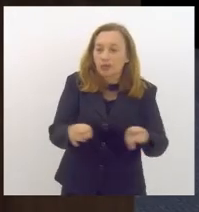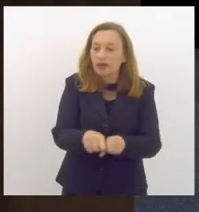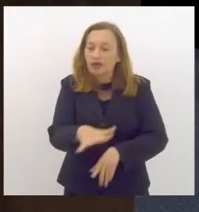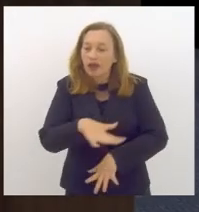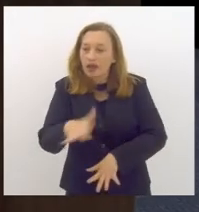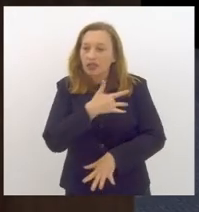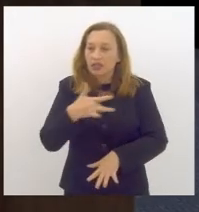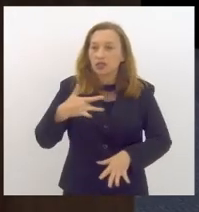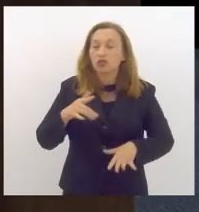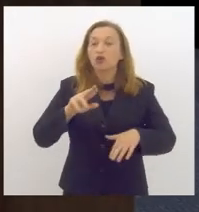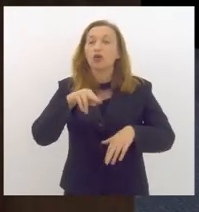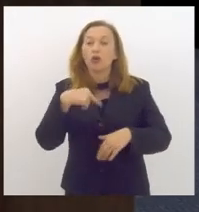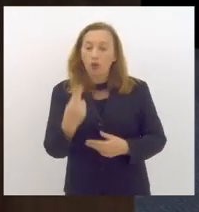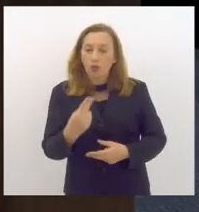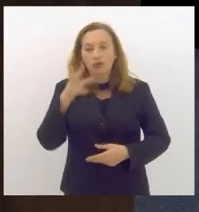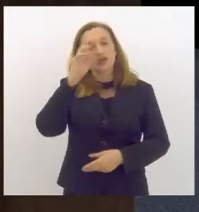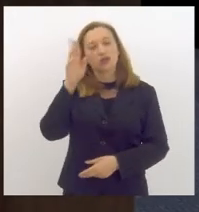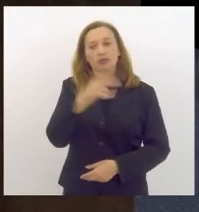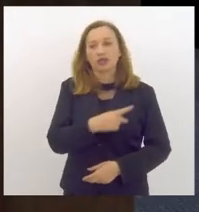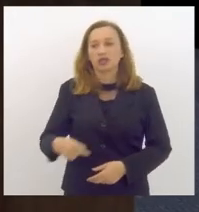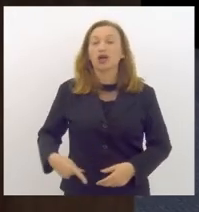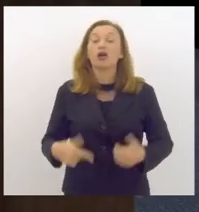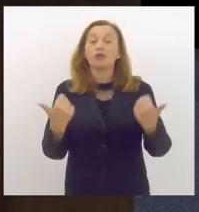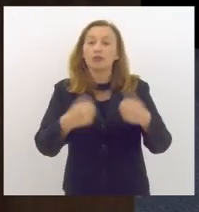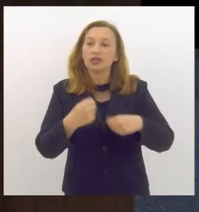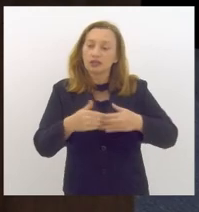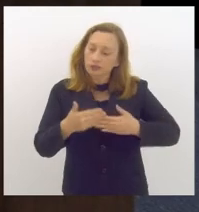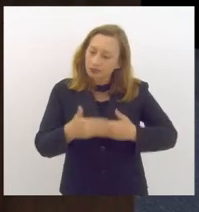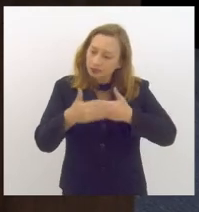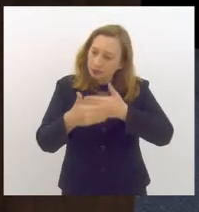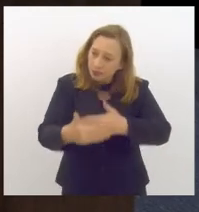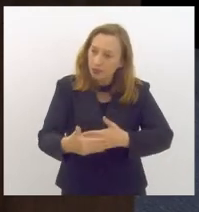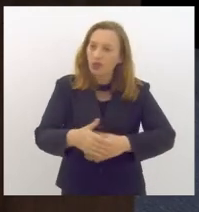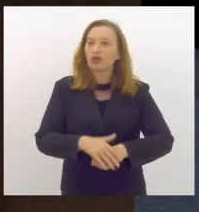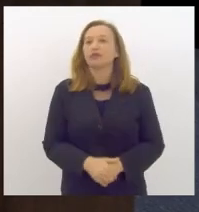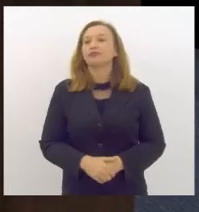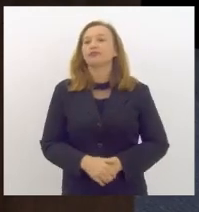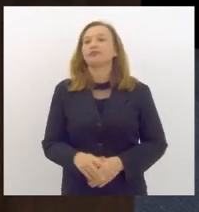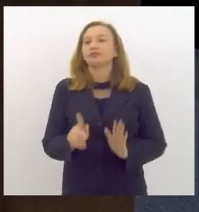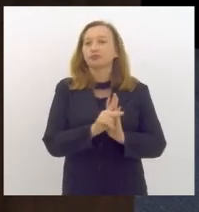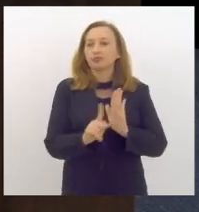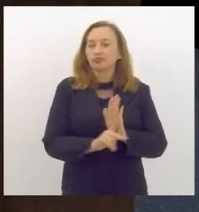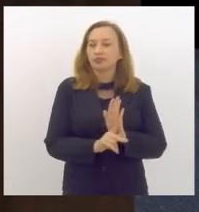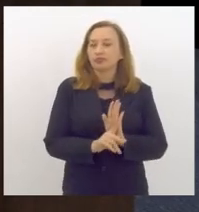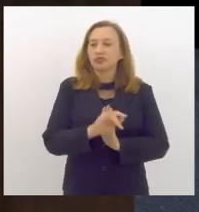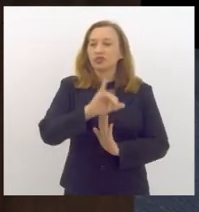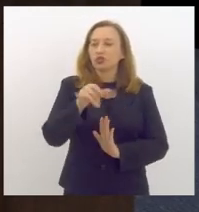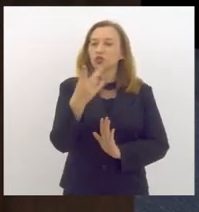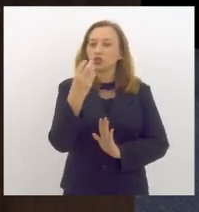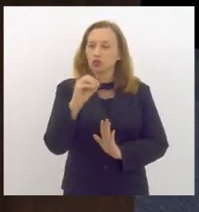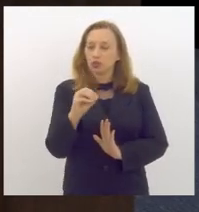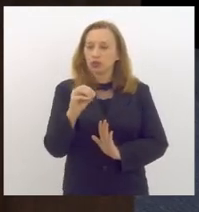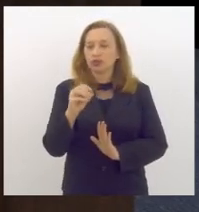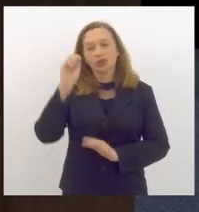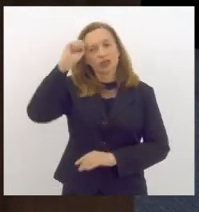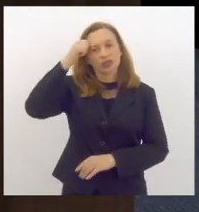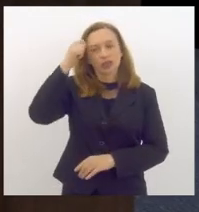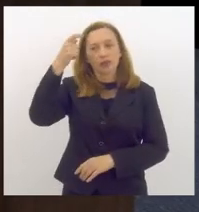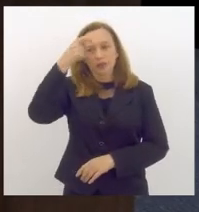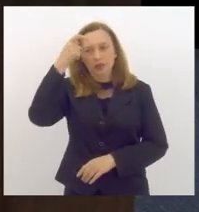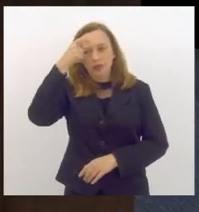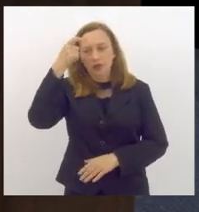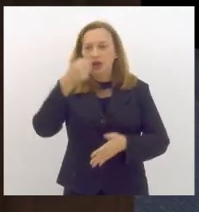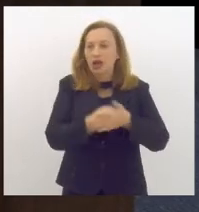da saúde. Ou seja, senhor presidente, precisamos avançar muito. E esse projeto Júlio das Pretas rememora